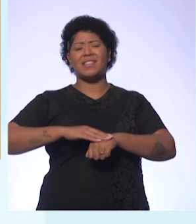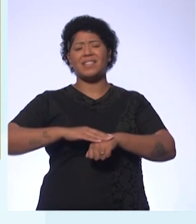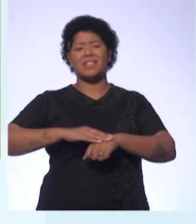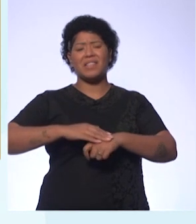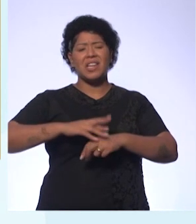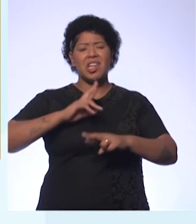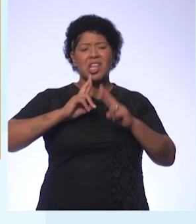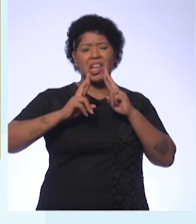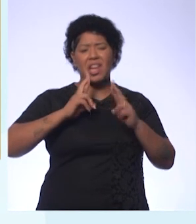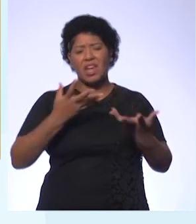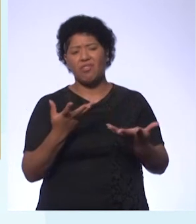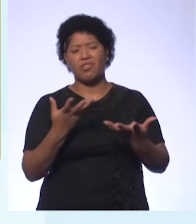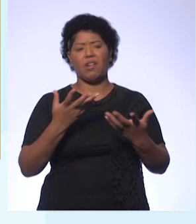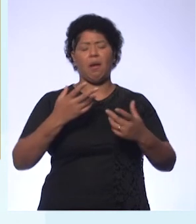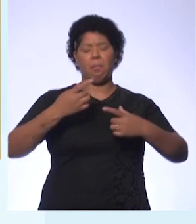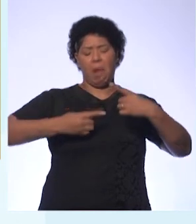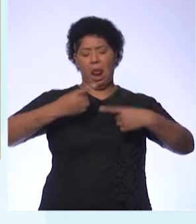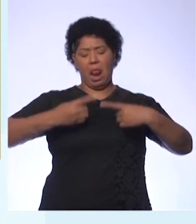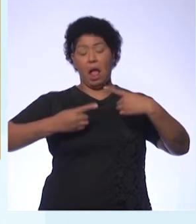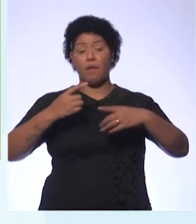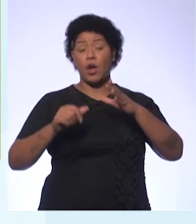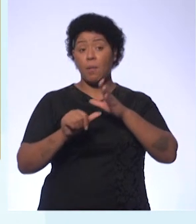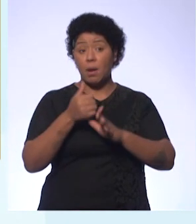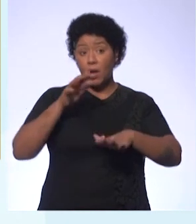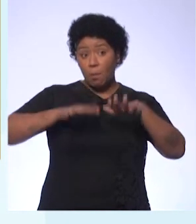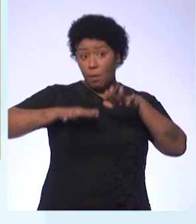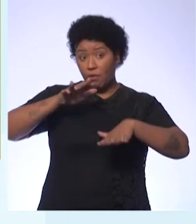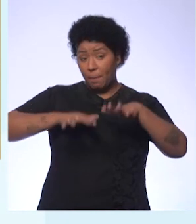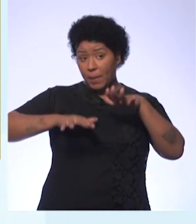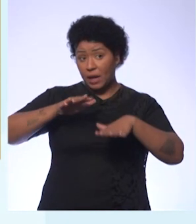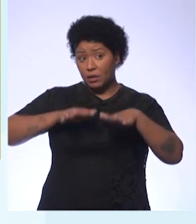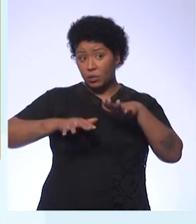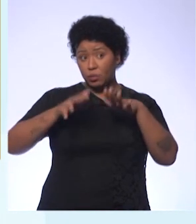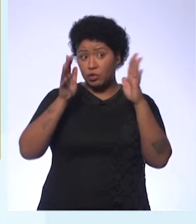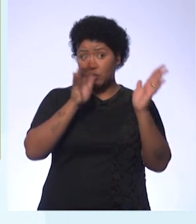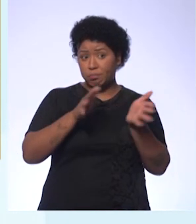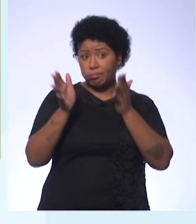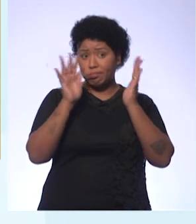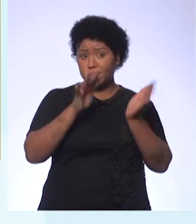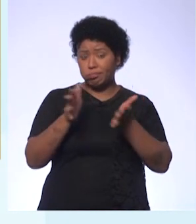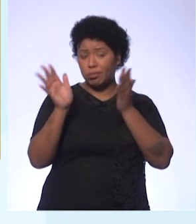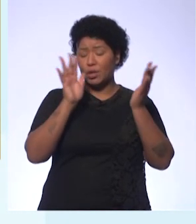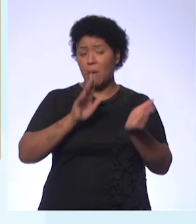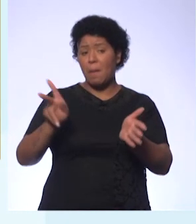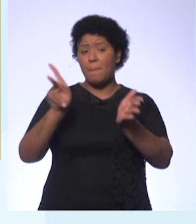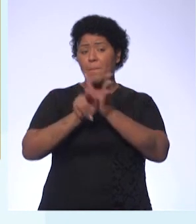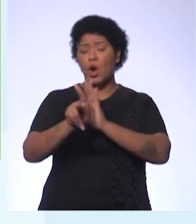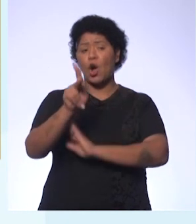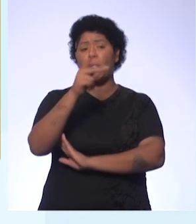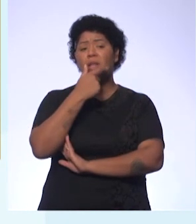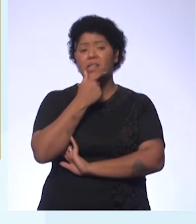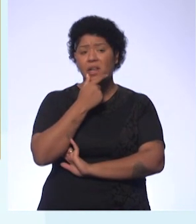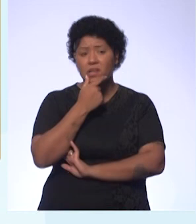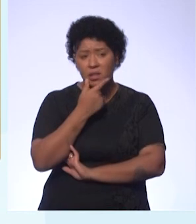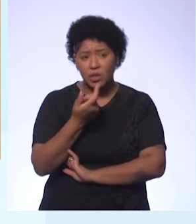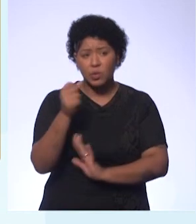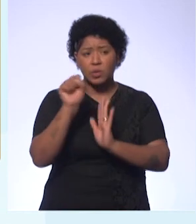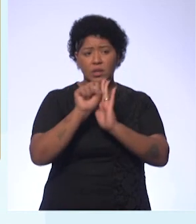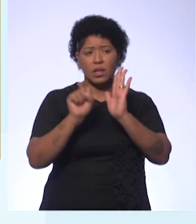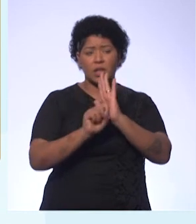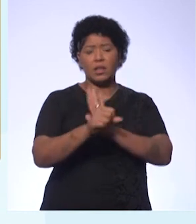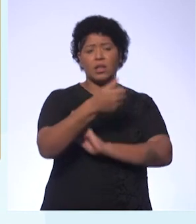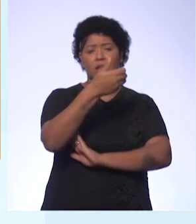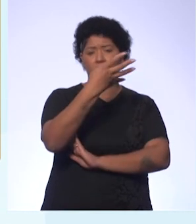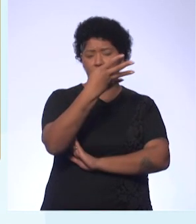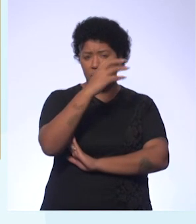nome de cartismo, né, o primeiro movimento de massa das classes operárias da Inglaterra, ocorrida nas décadas de 30